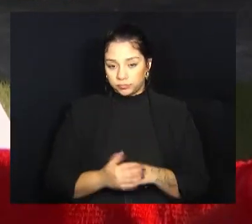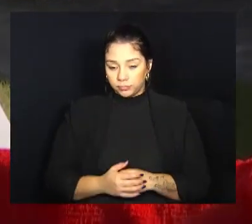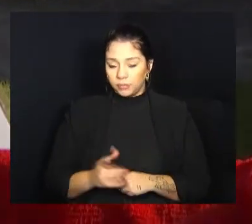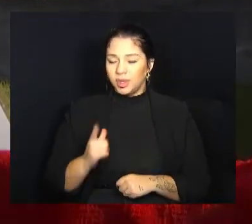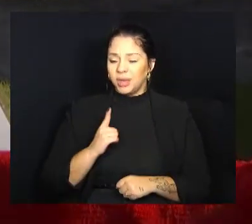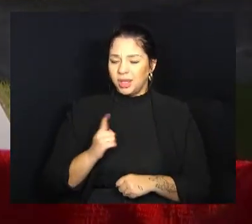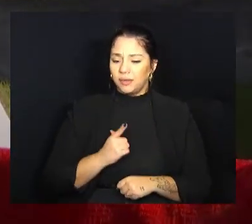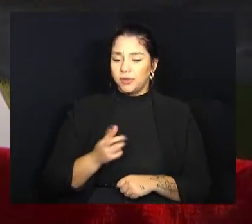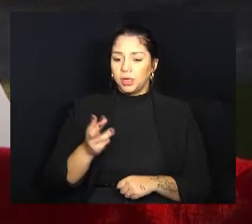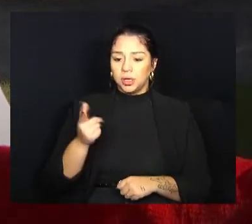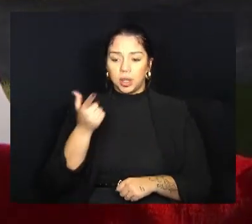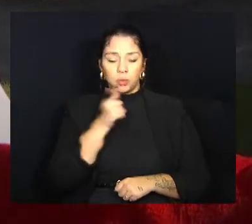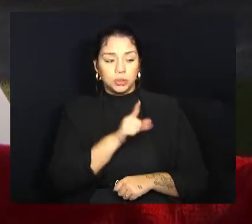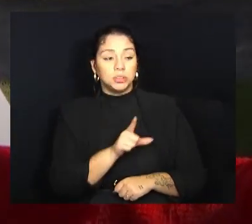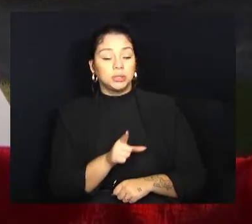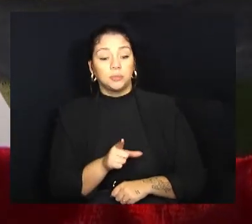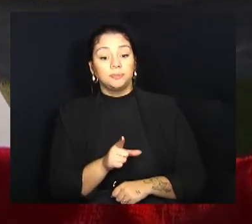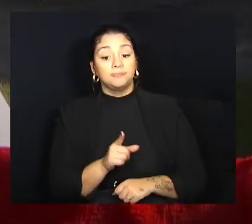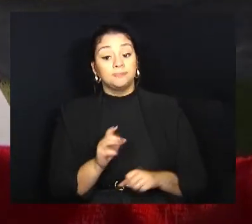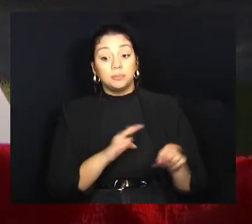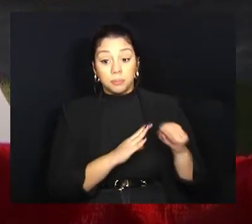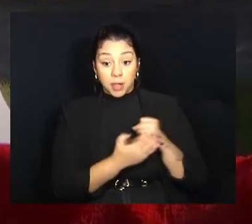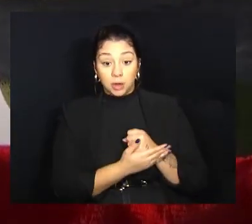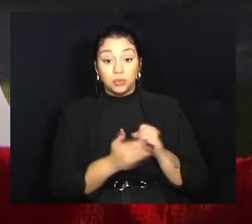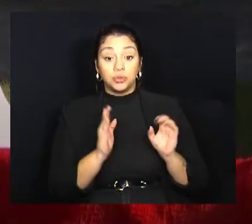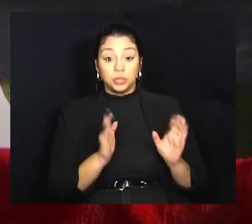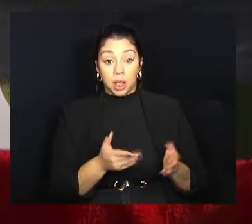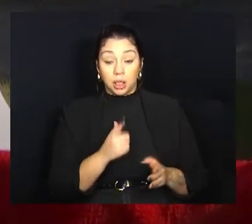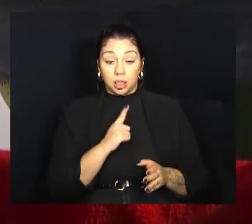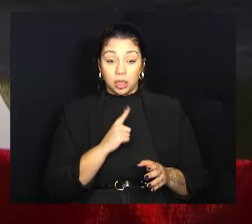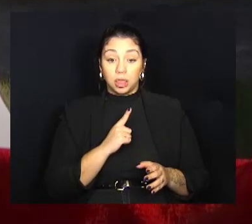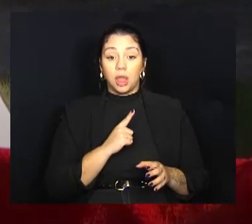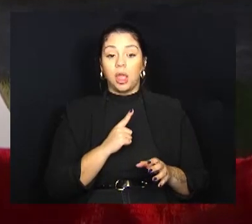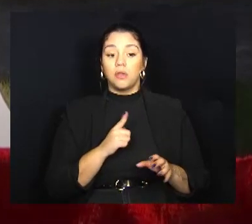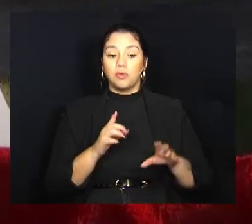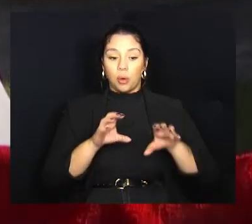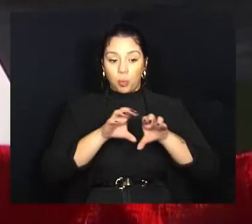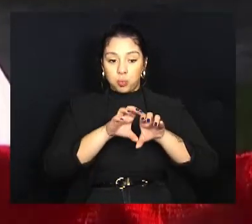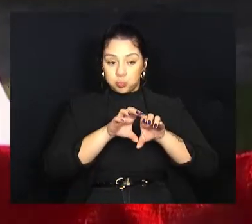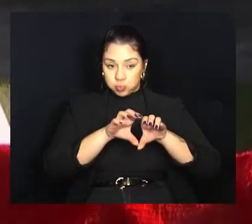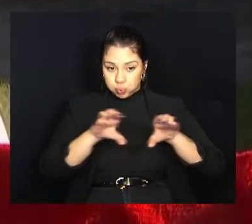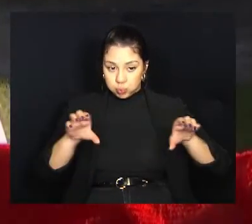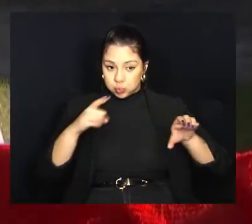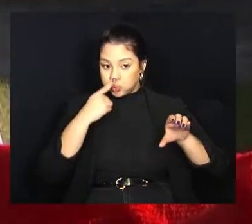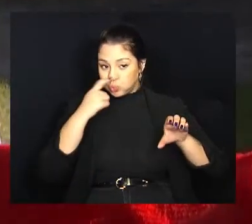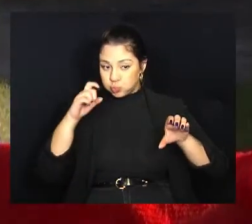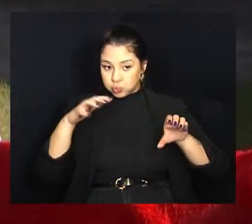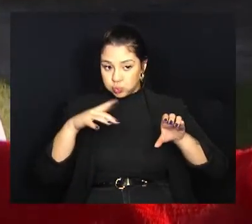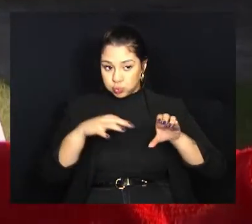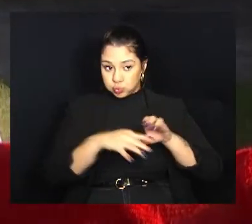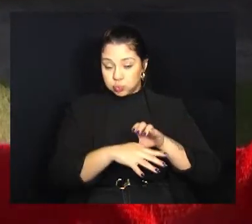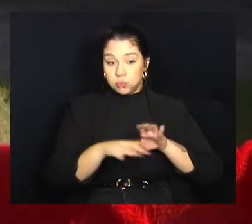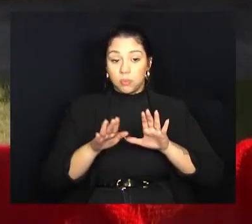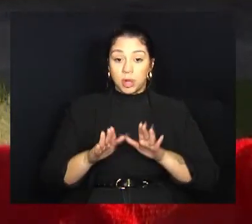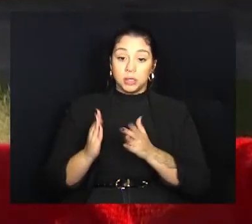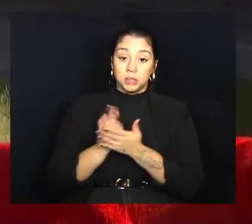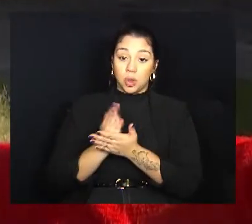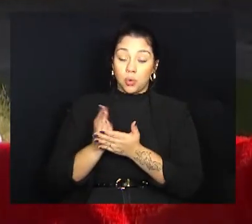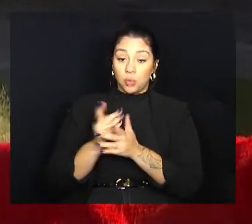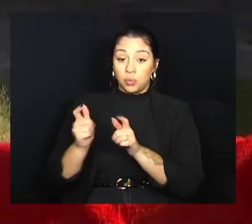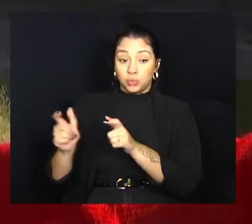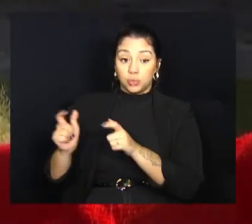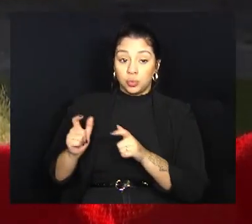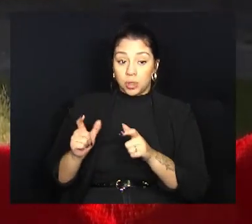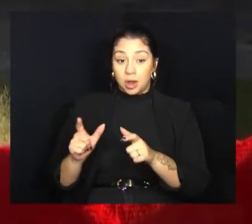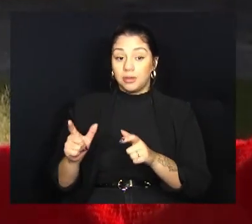que parte do bairro já conta com a coleta e o afastamento do esgoto e em algumas quadras, nas